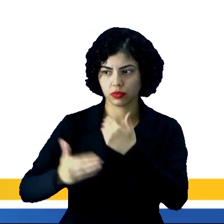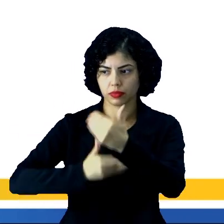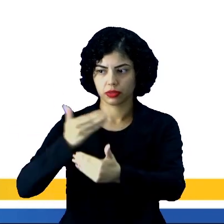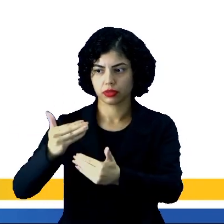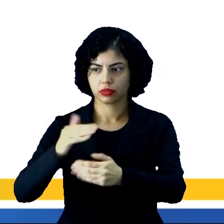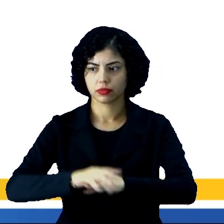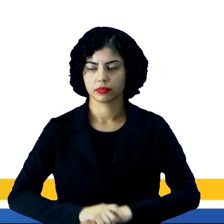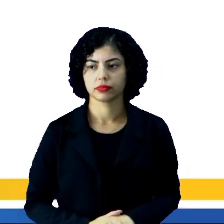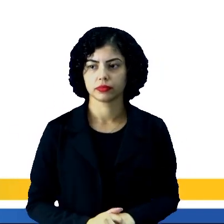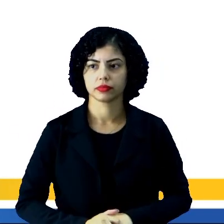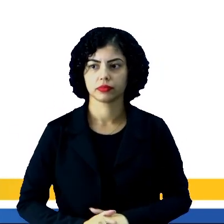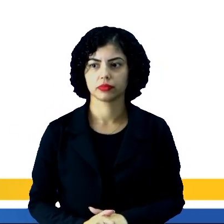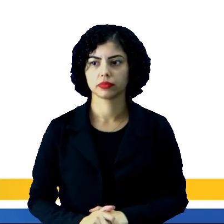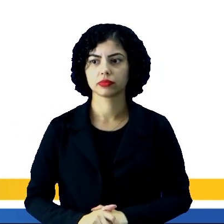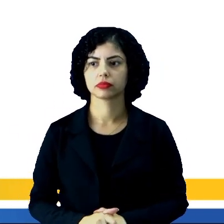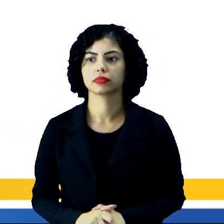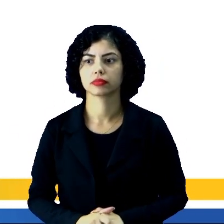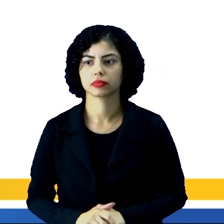processos